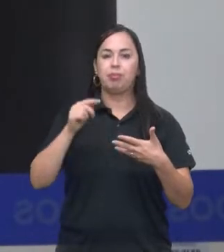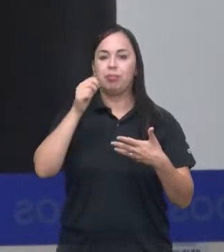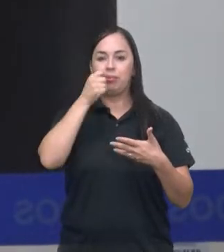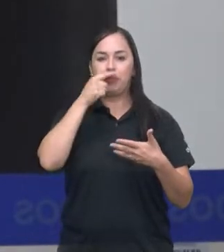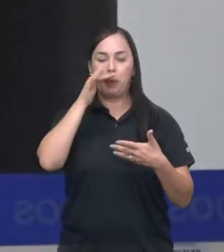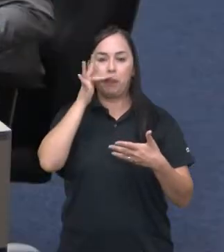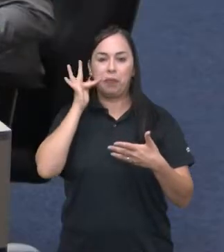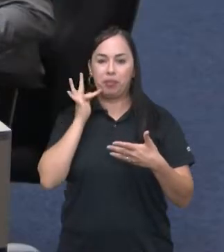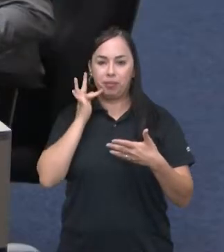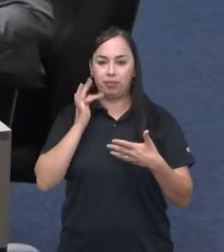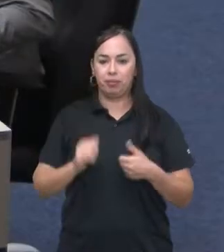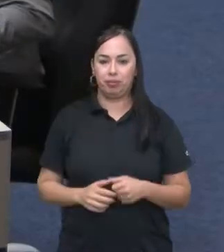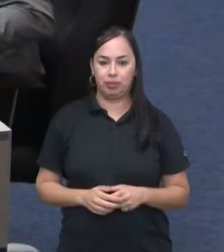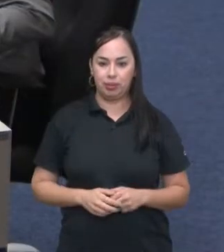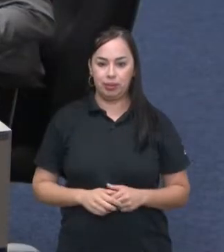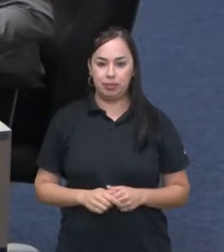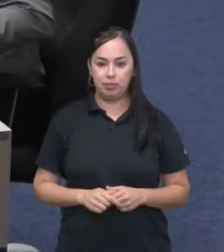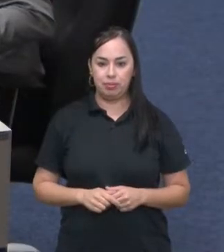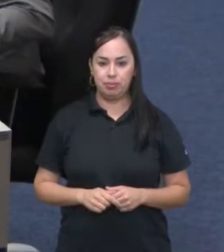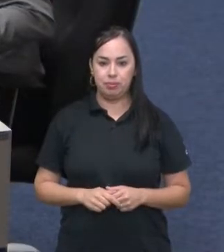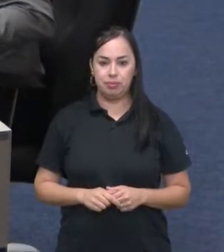Zagueiro.